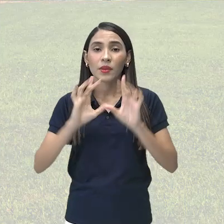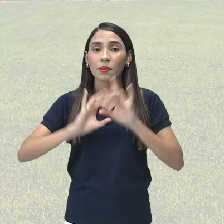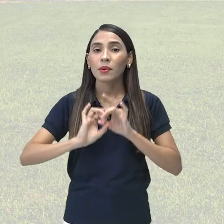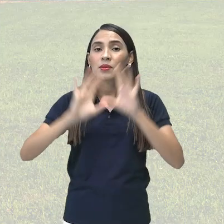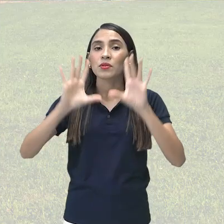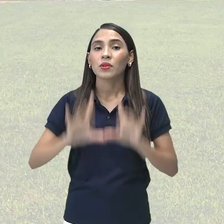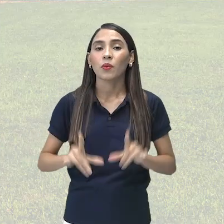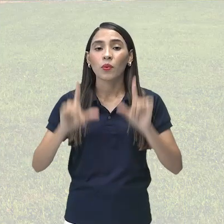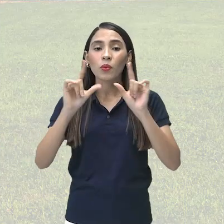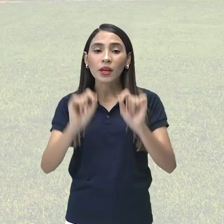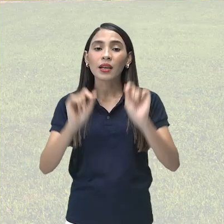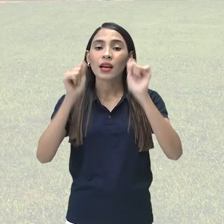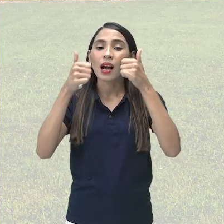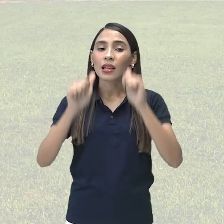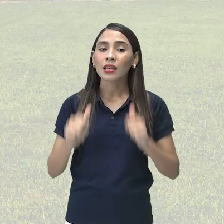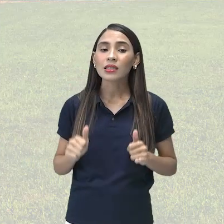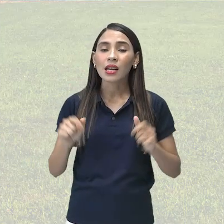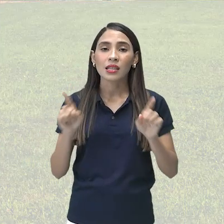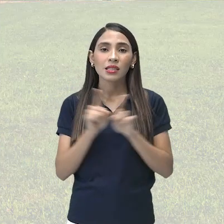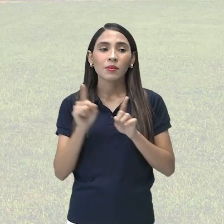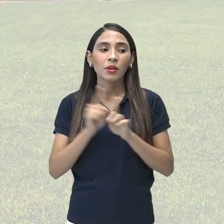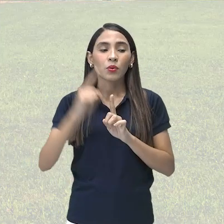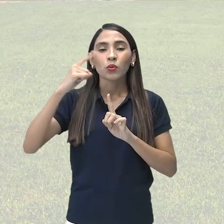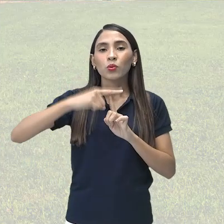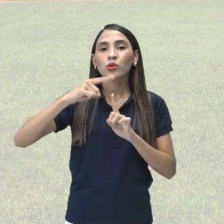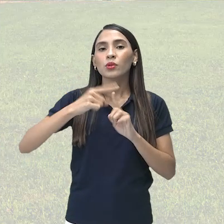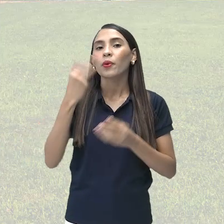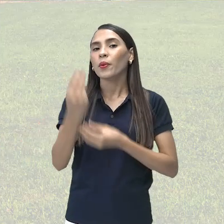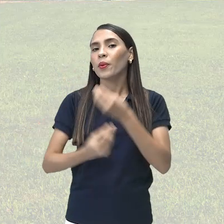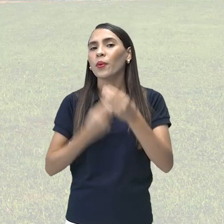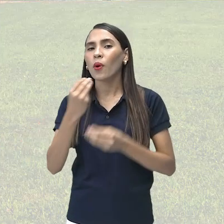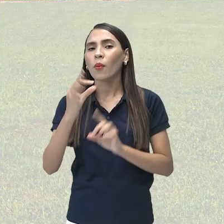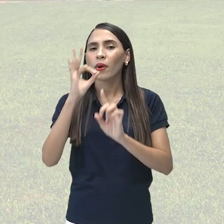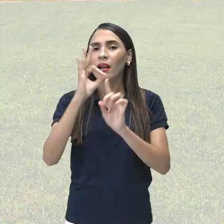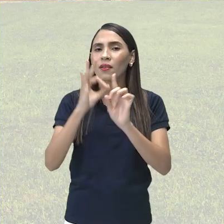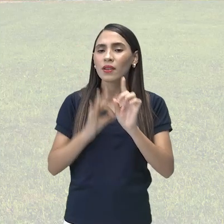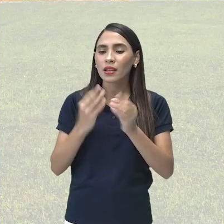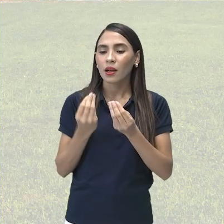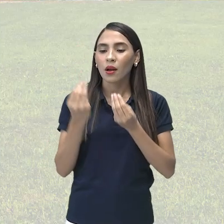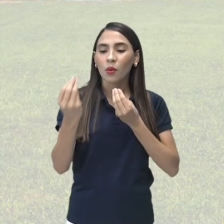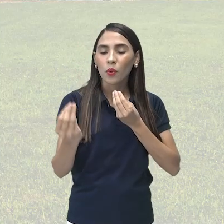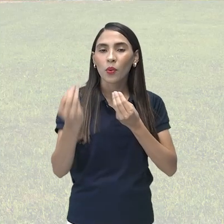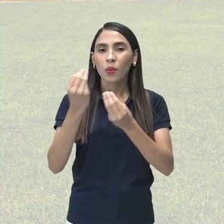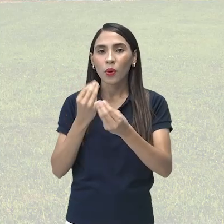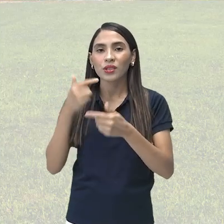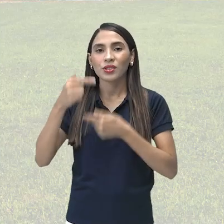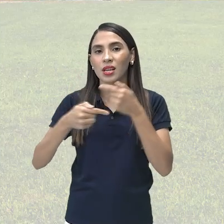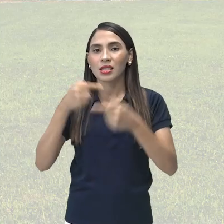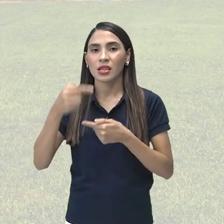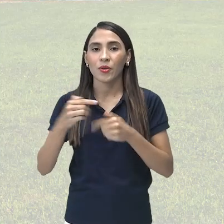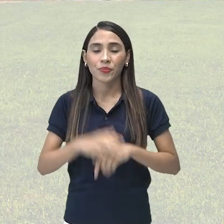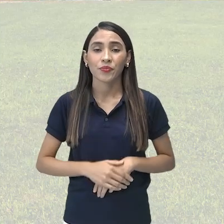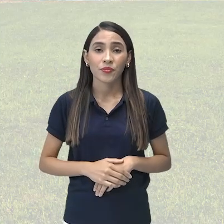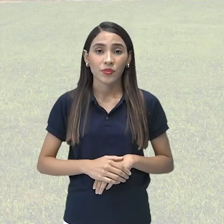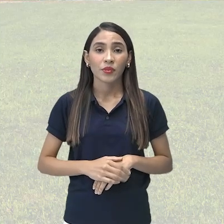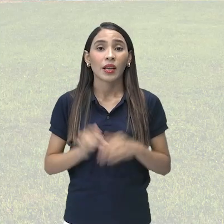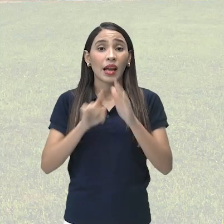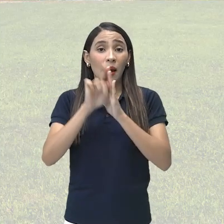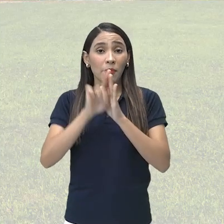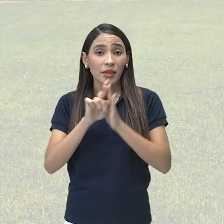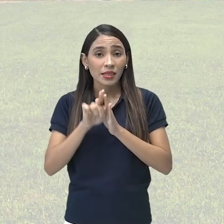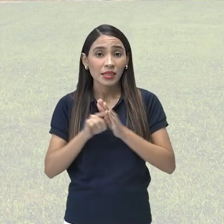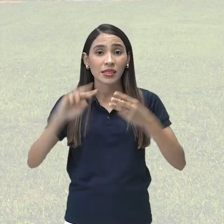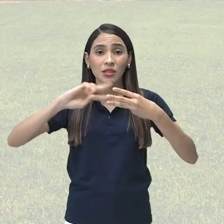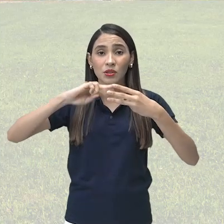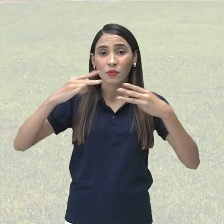permitiam, então, que ele analisasse a forma com que elas eram passadas ao longo das gerações. Os trabalhos de Mendel